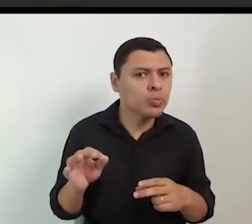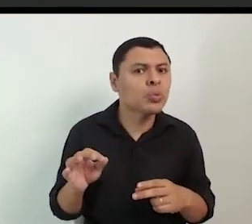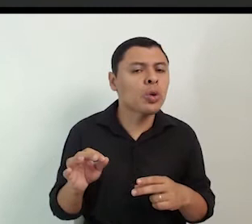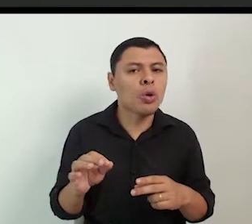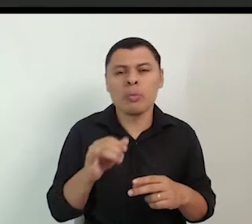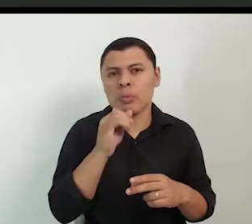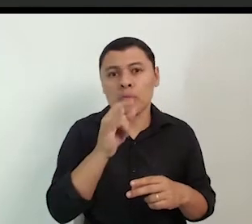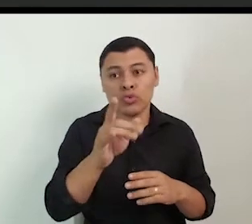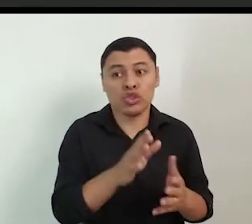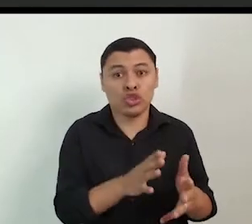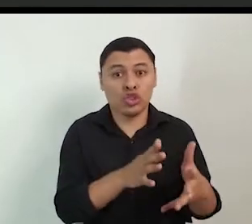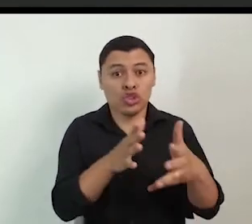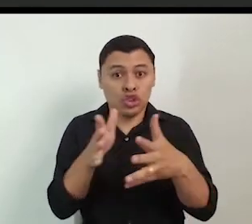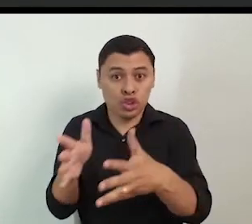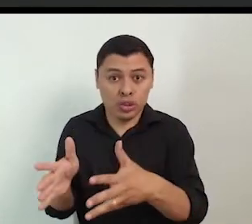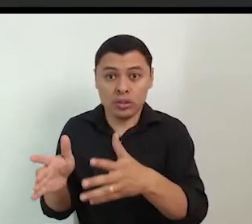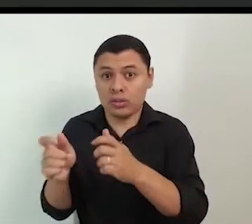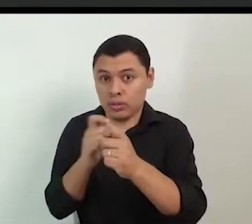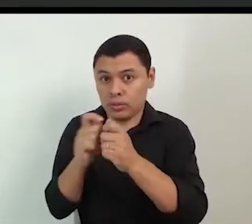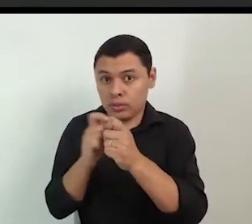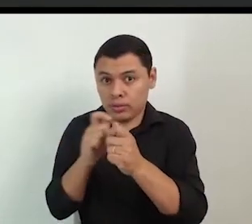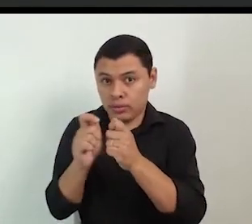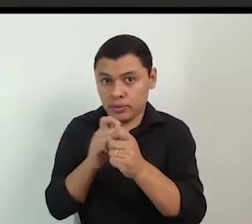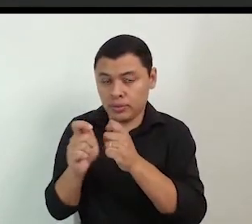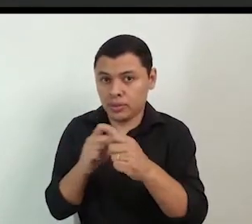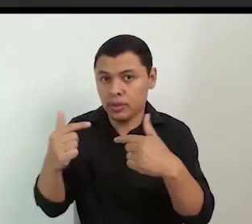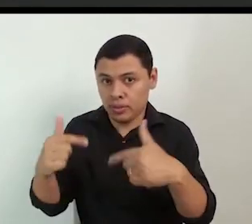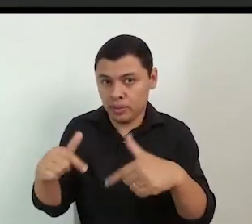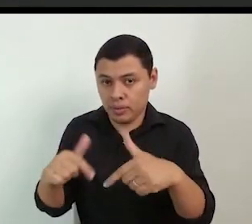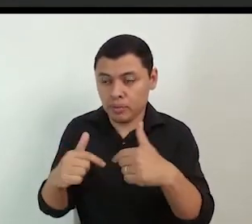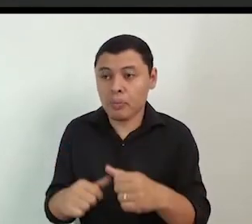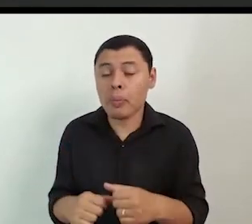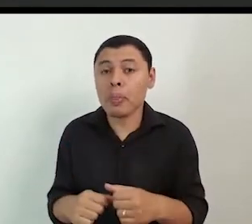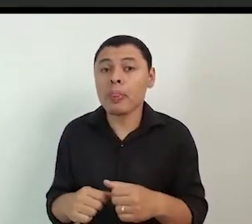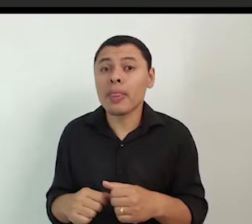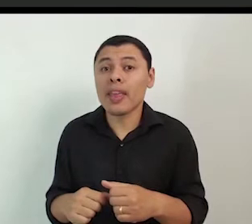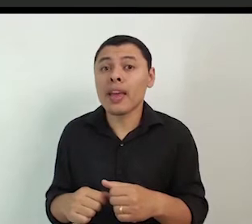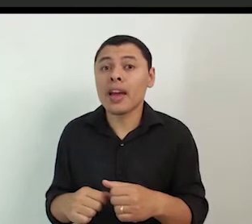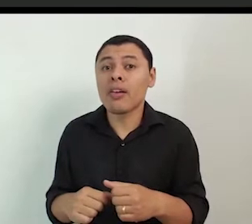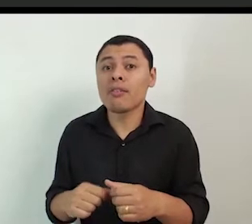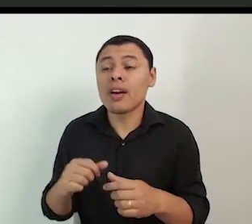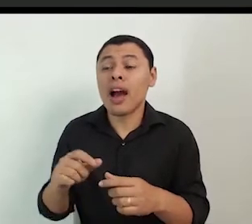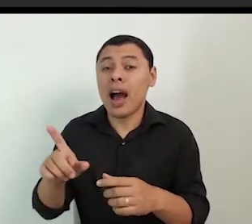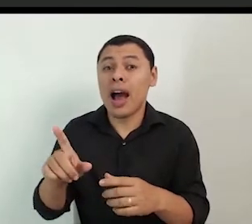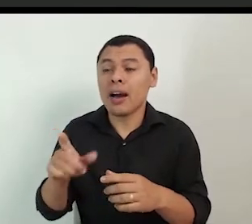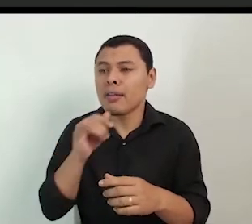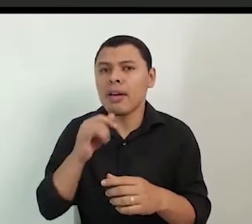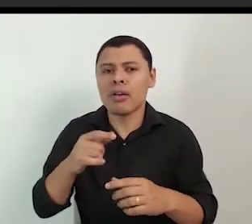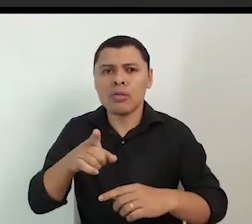você chegar num processo seletivo e antes das suas capacidades para